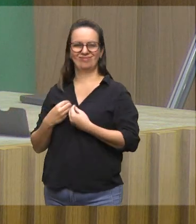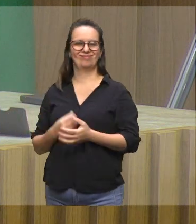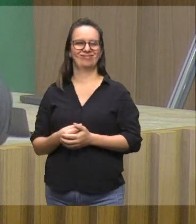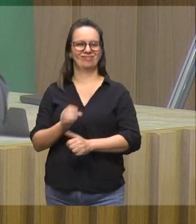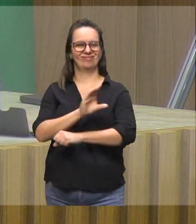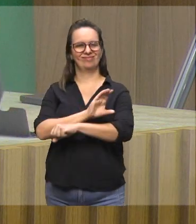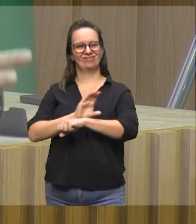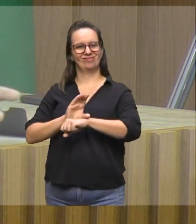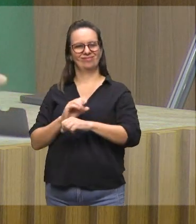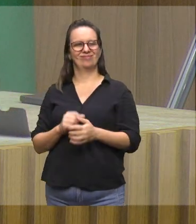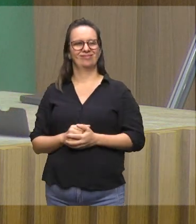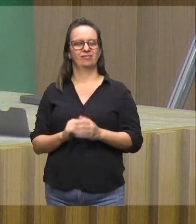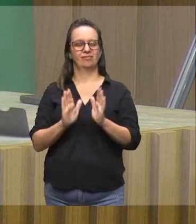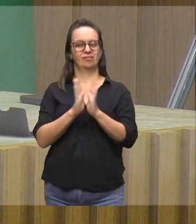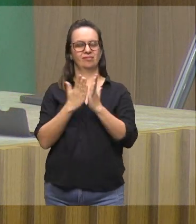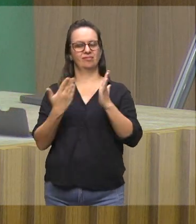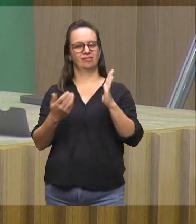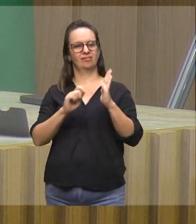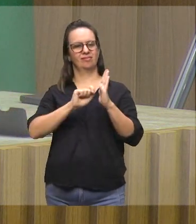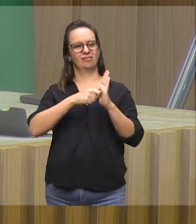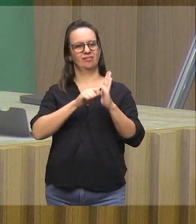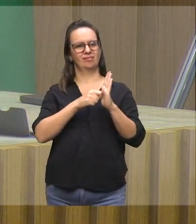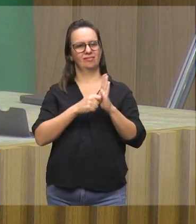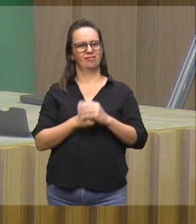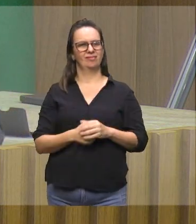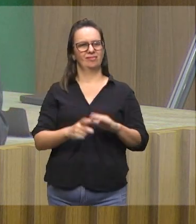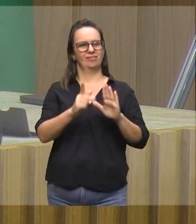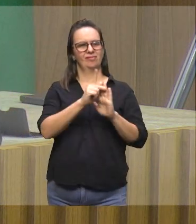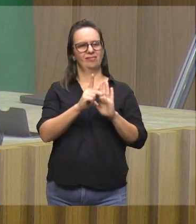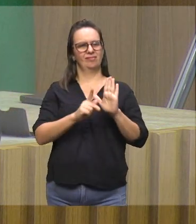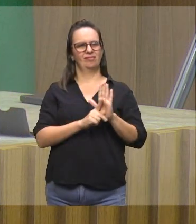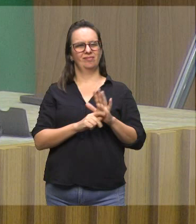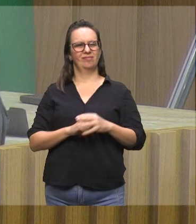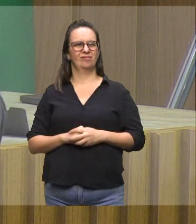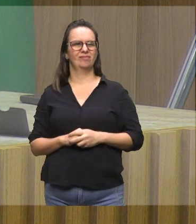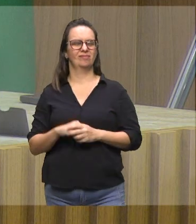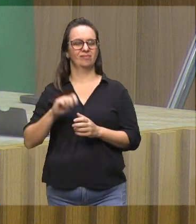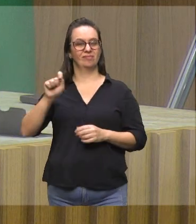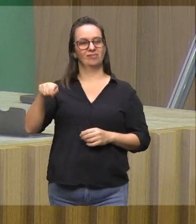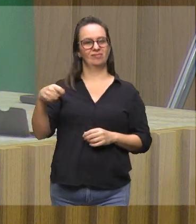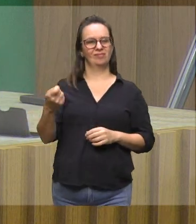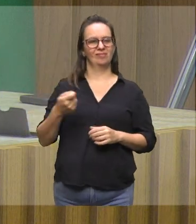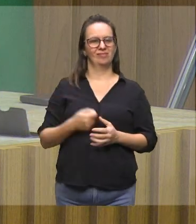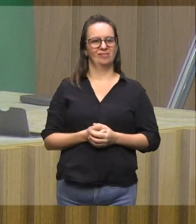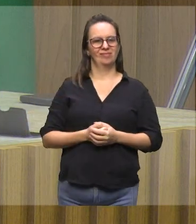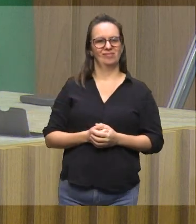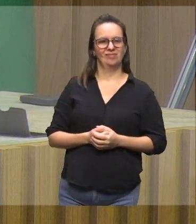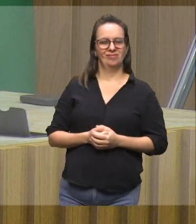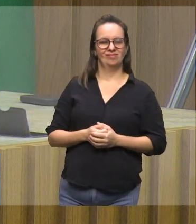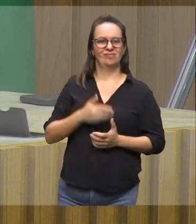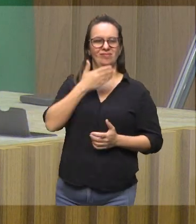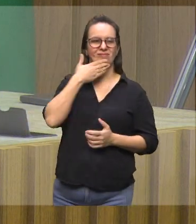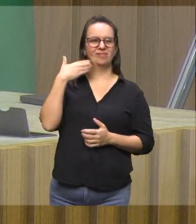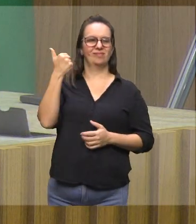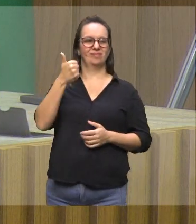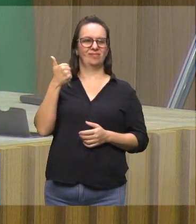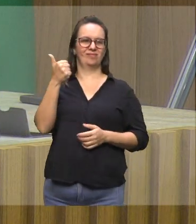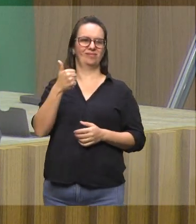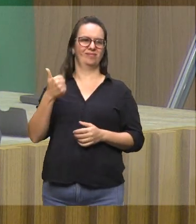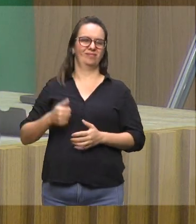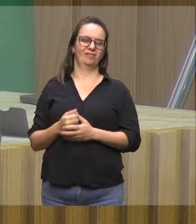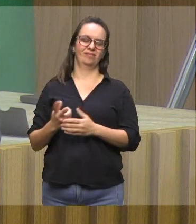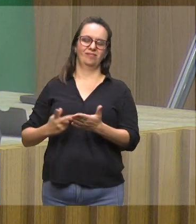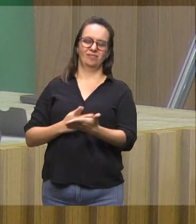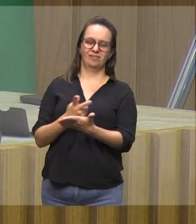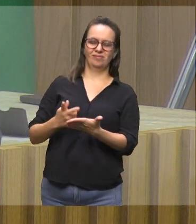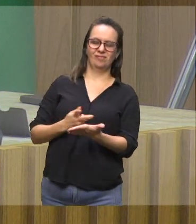que abriu muitas portas para a gente. Esse projeto é símbolo disso, é reflexo da nossa qualificação através de buscar o